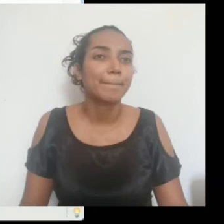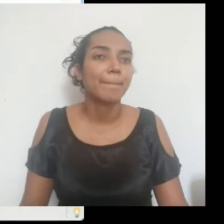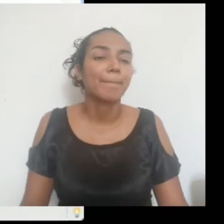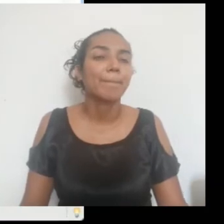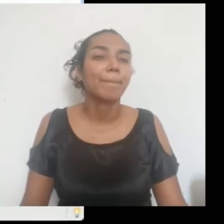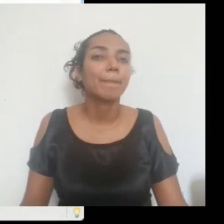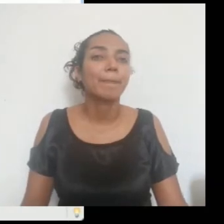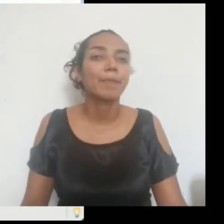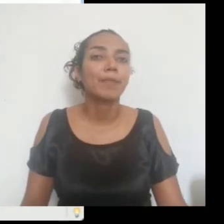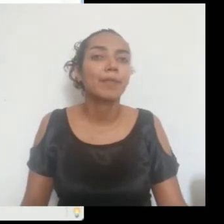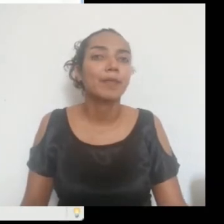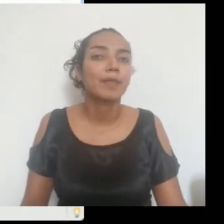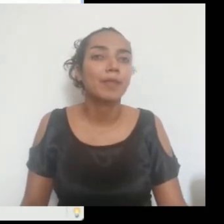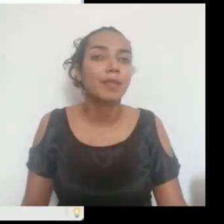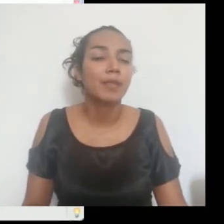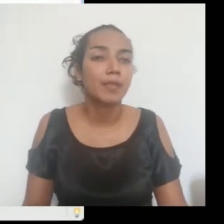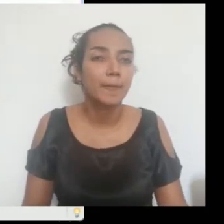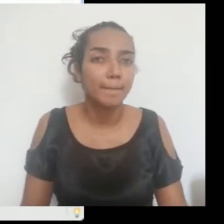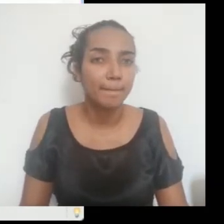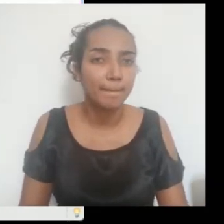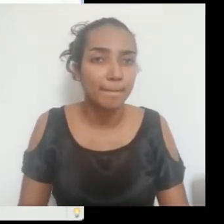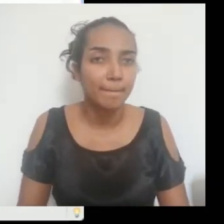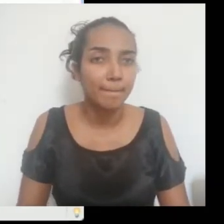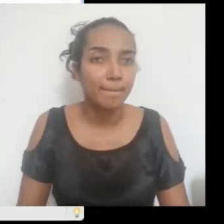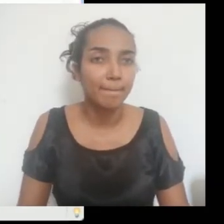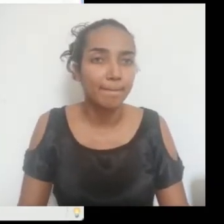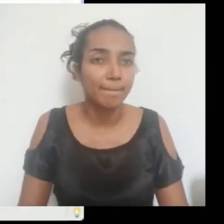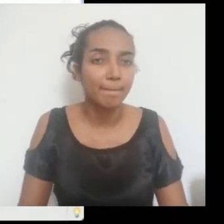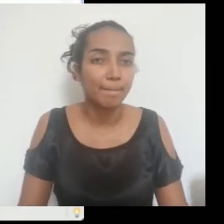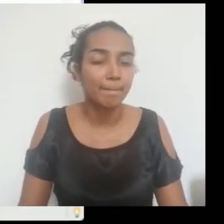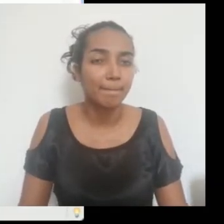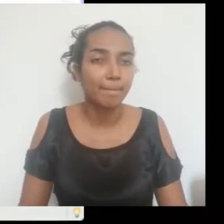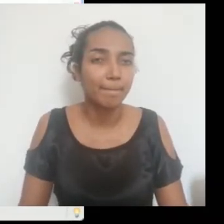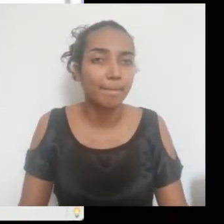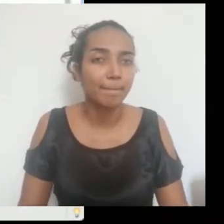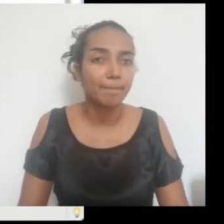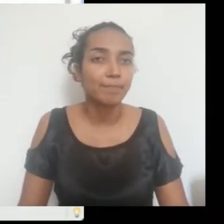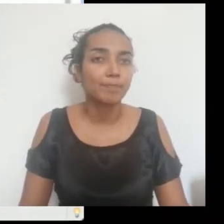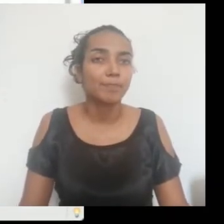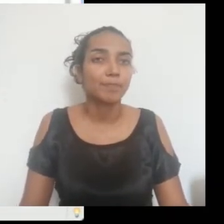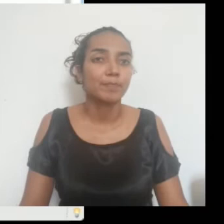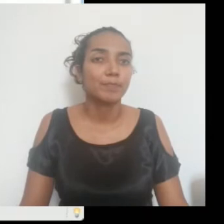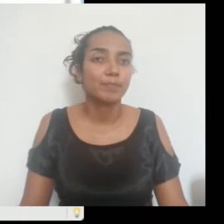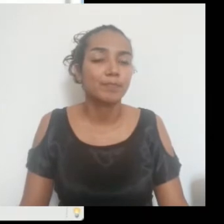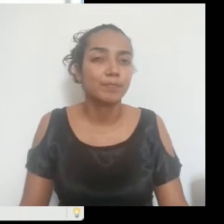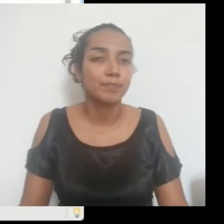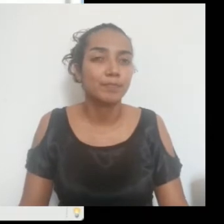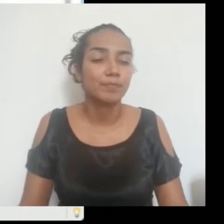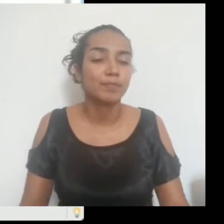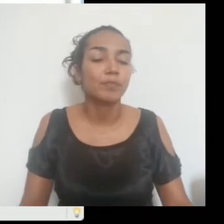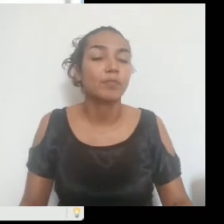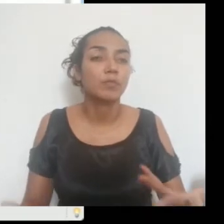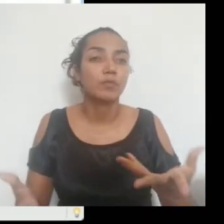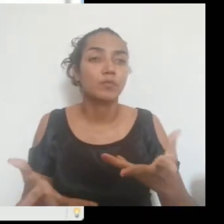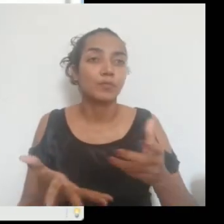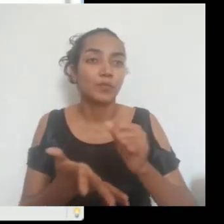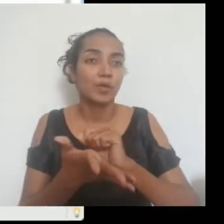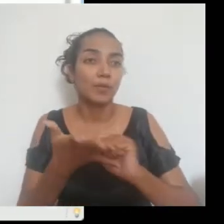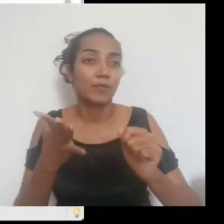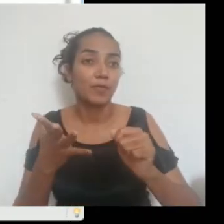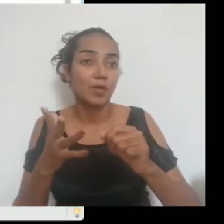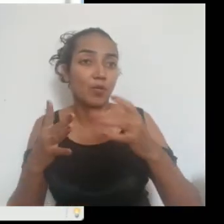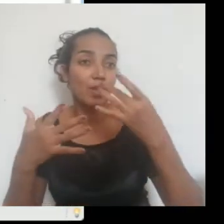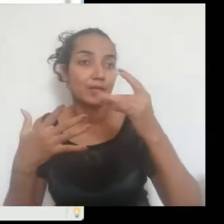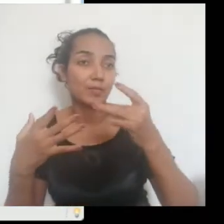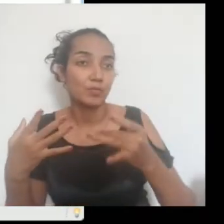a dar erro por um simples motivo. Eu removi os atributos e os métodos da classe professor e da classe aluno.